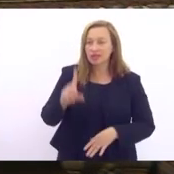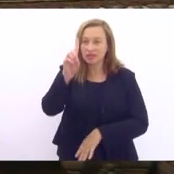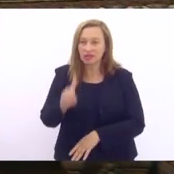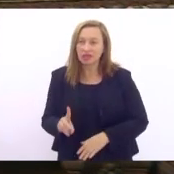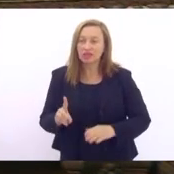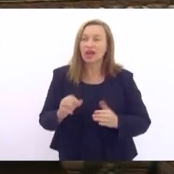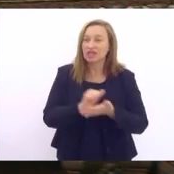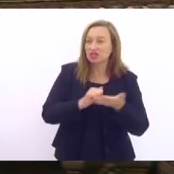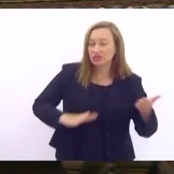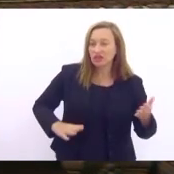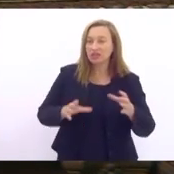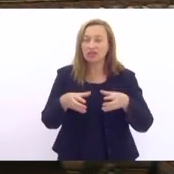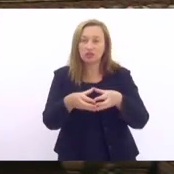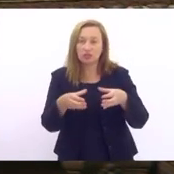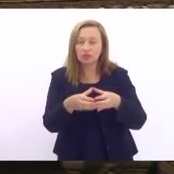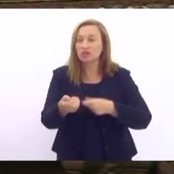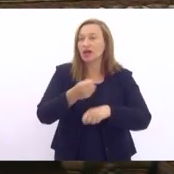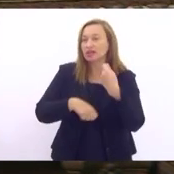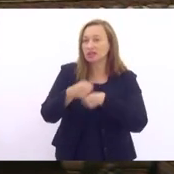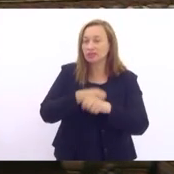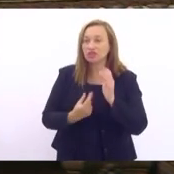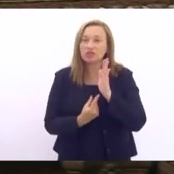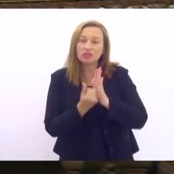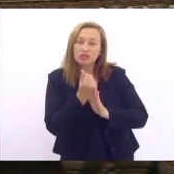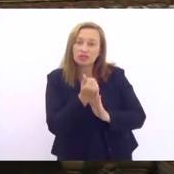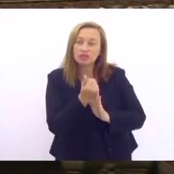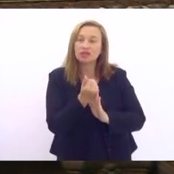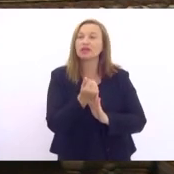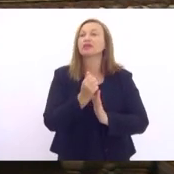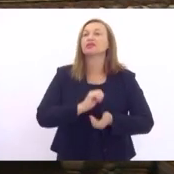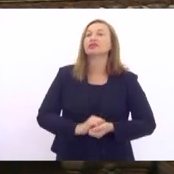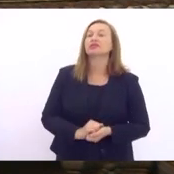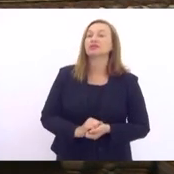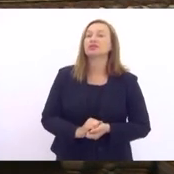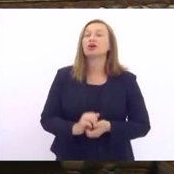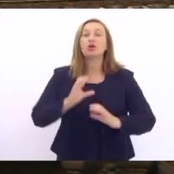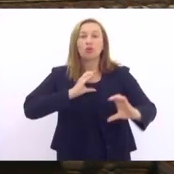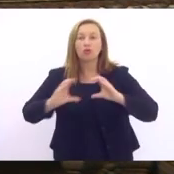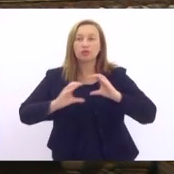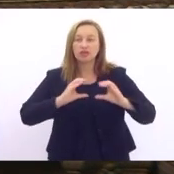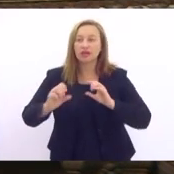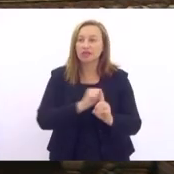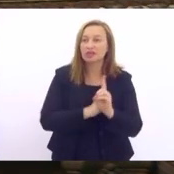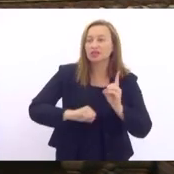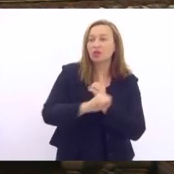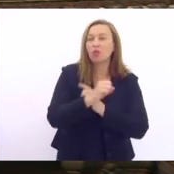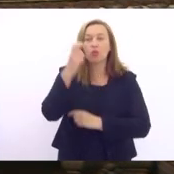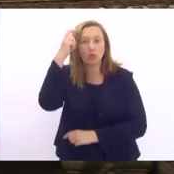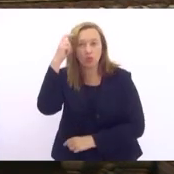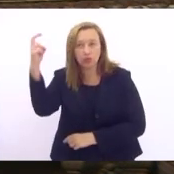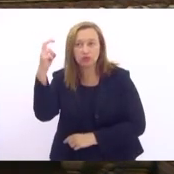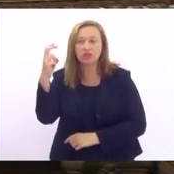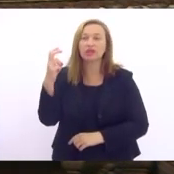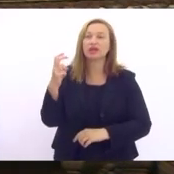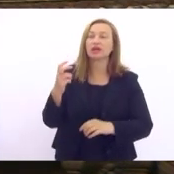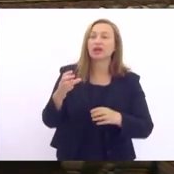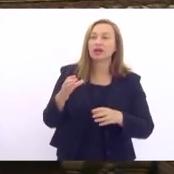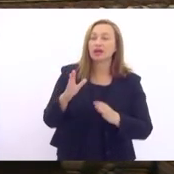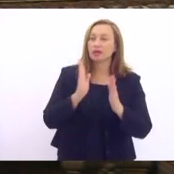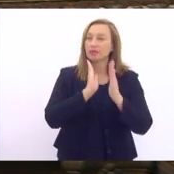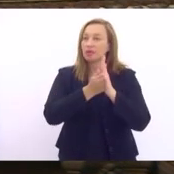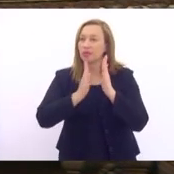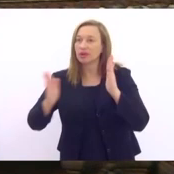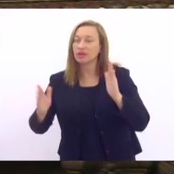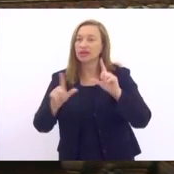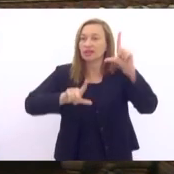administração orçamentária e financeira, comunicação social, cultura, biblioteca, arquivo, TV Alerge, Rádio